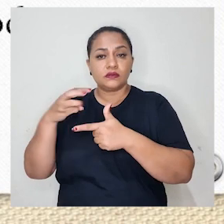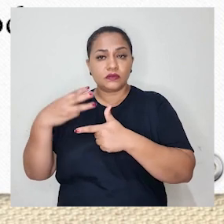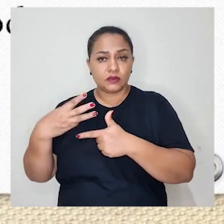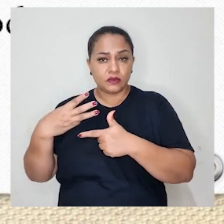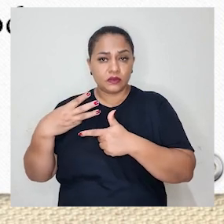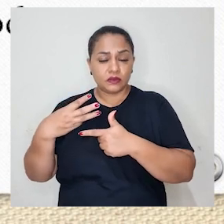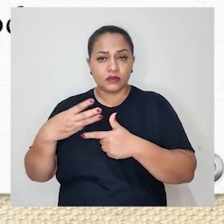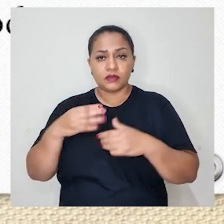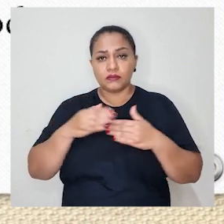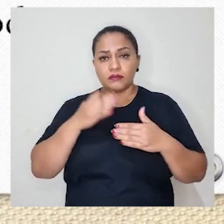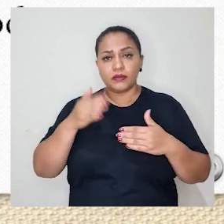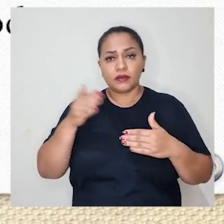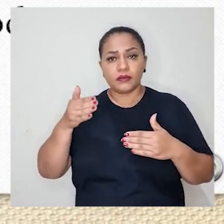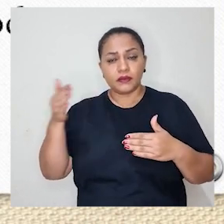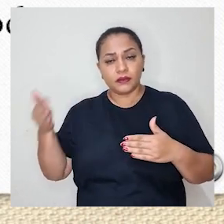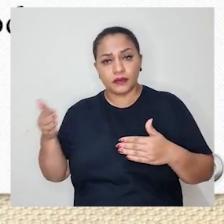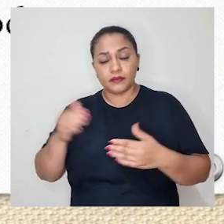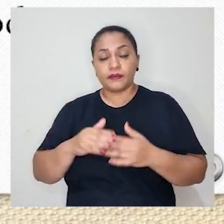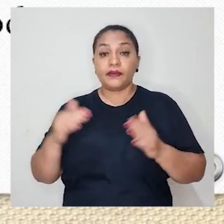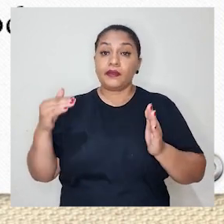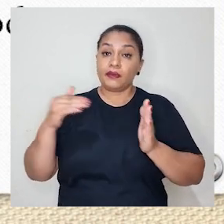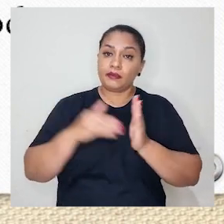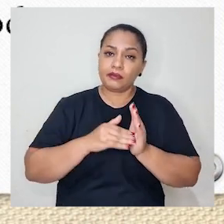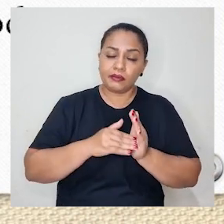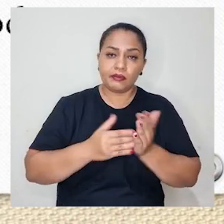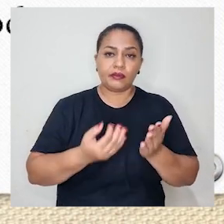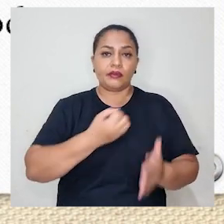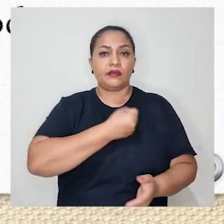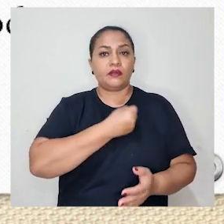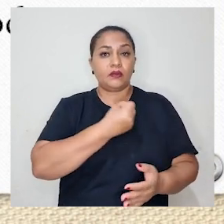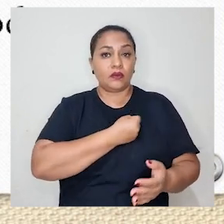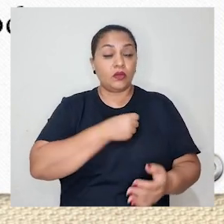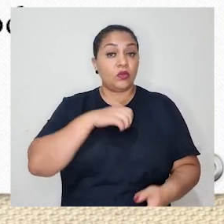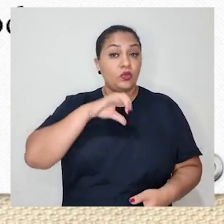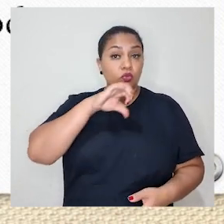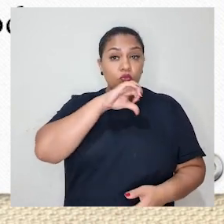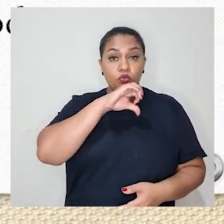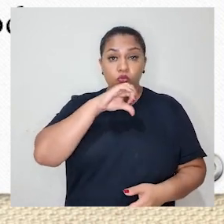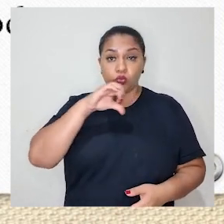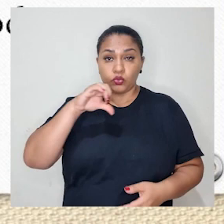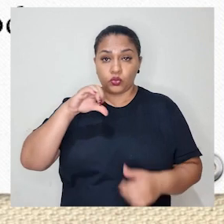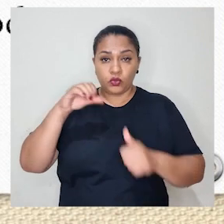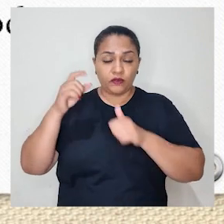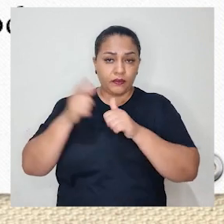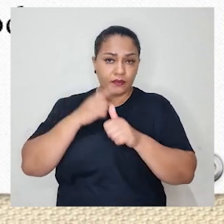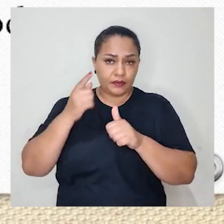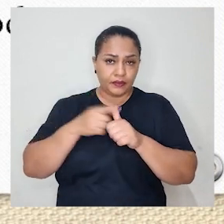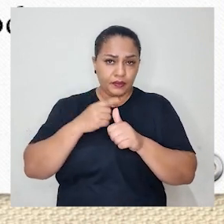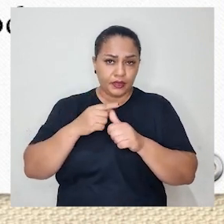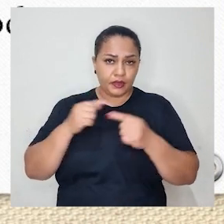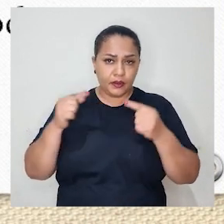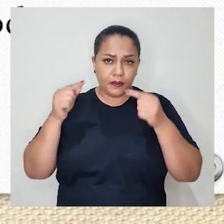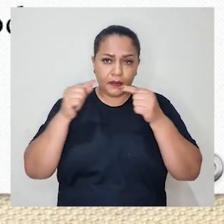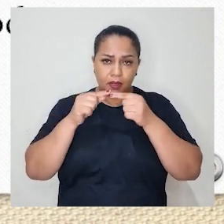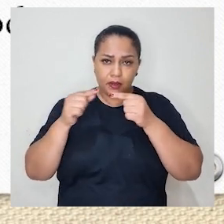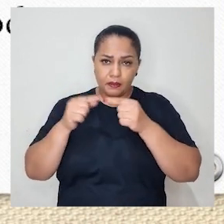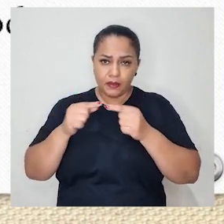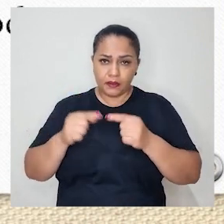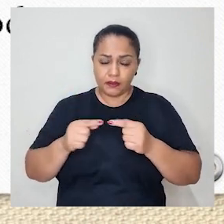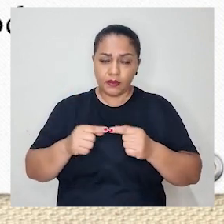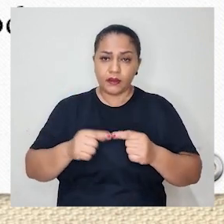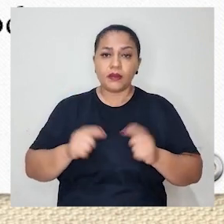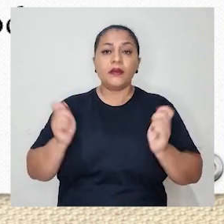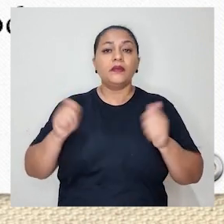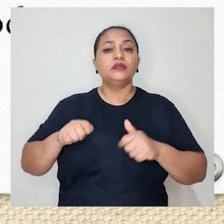3, e assim por diante, até que o número formado pelos 9 primeiros algarismos seja divisível por